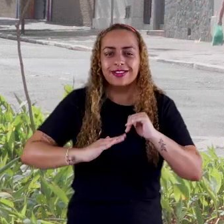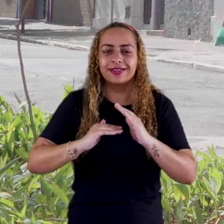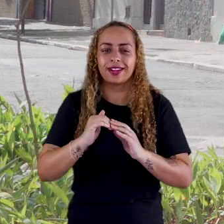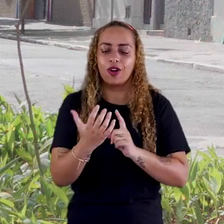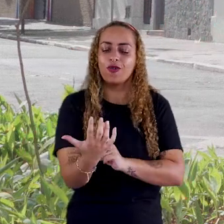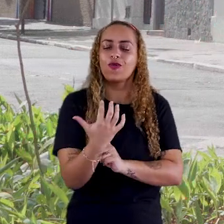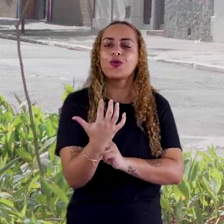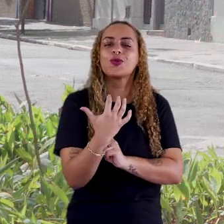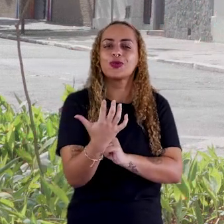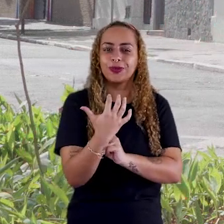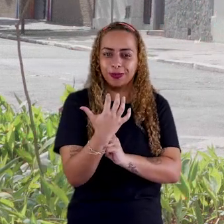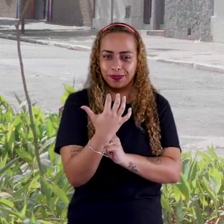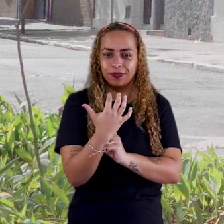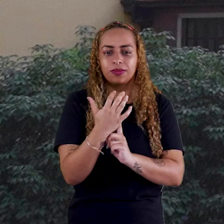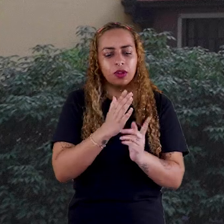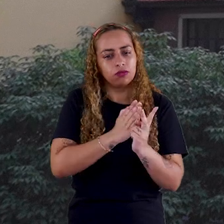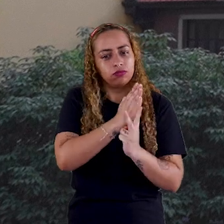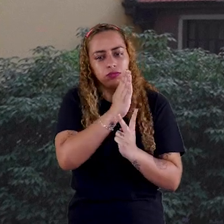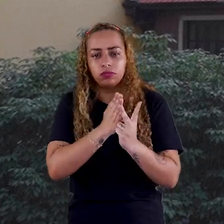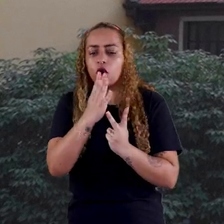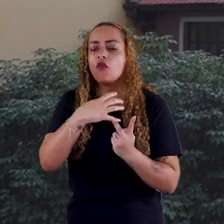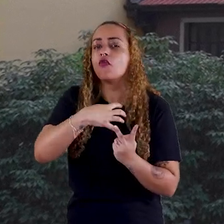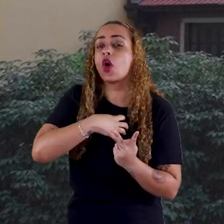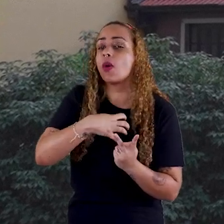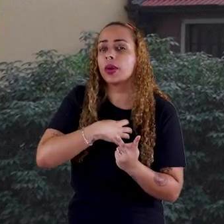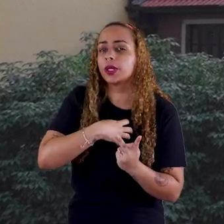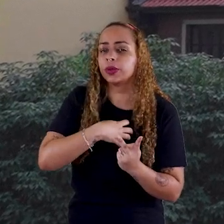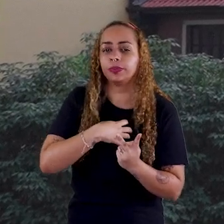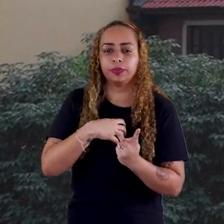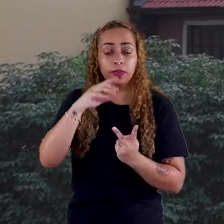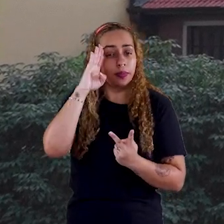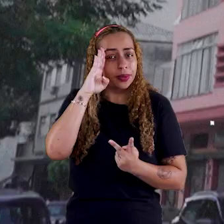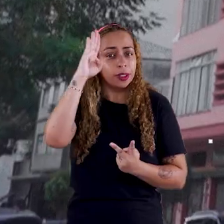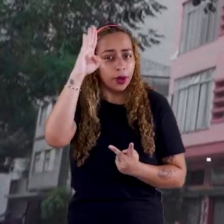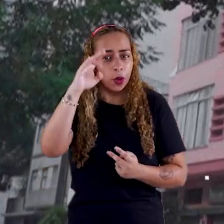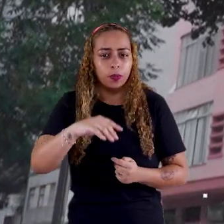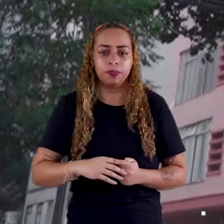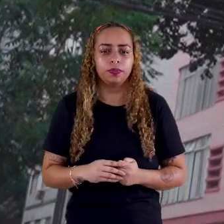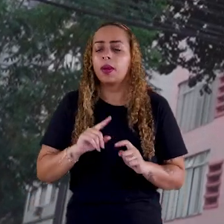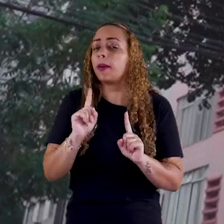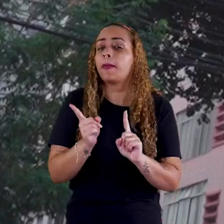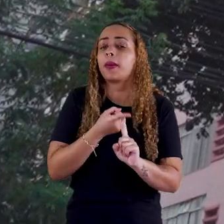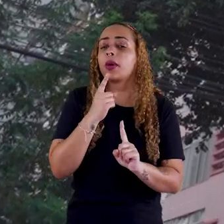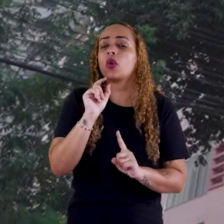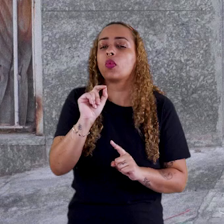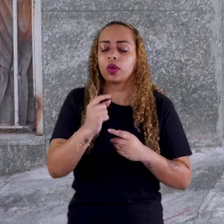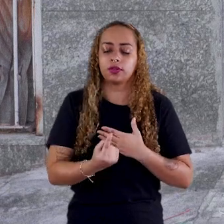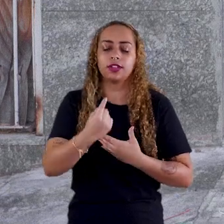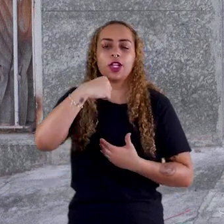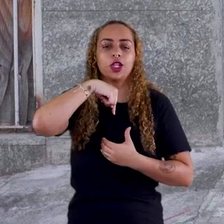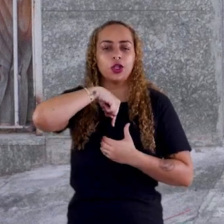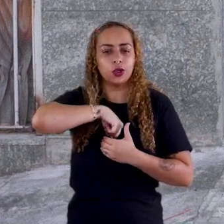influencia o trabalho em dois aspectos que eu acho centrais, assim. O primeiro mais